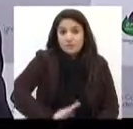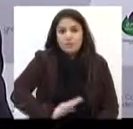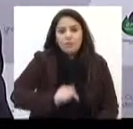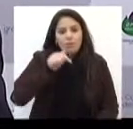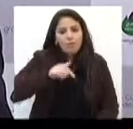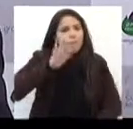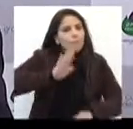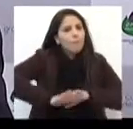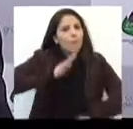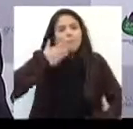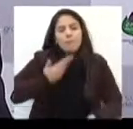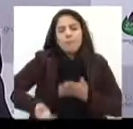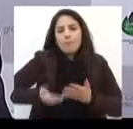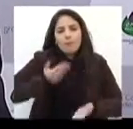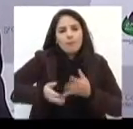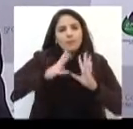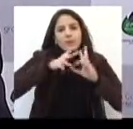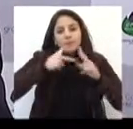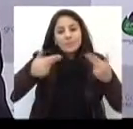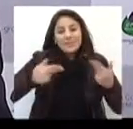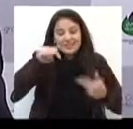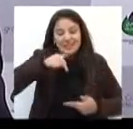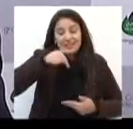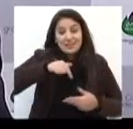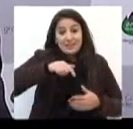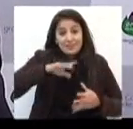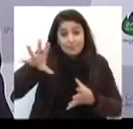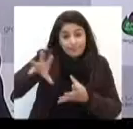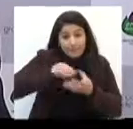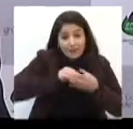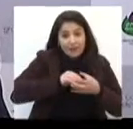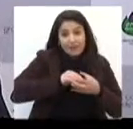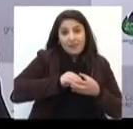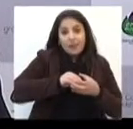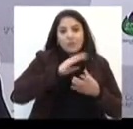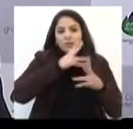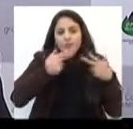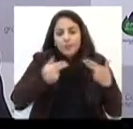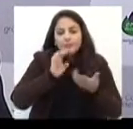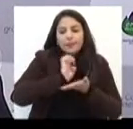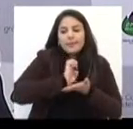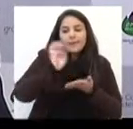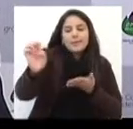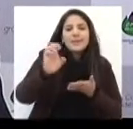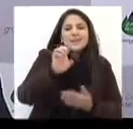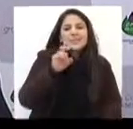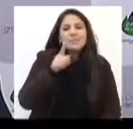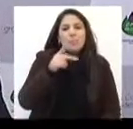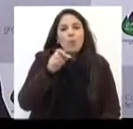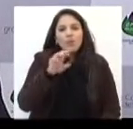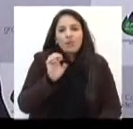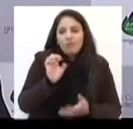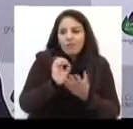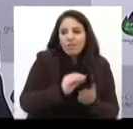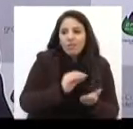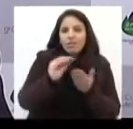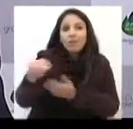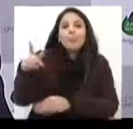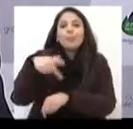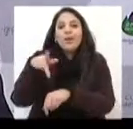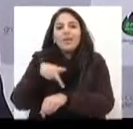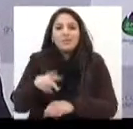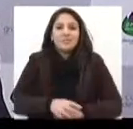que mais perde animais que são exportados quando não são mortos, por pessoas que vêm aqui.